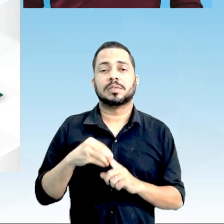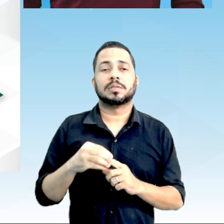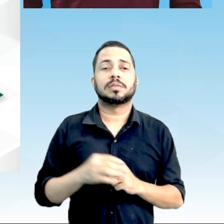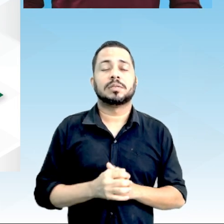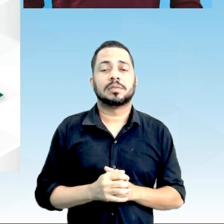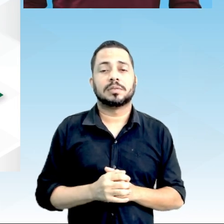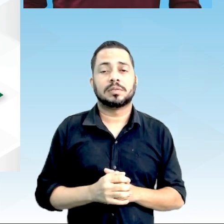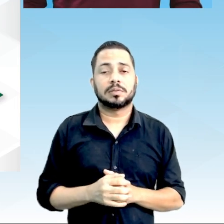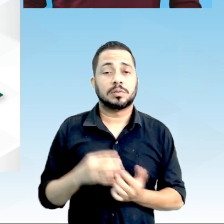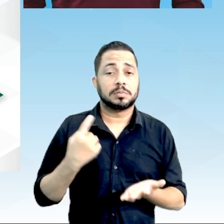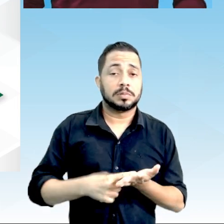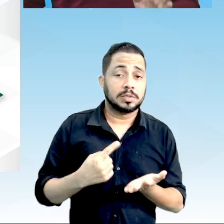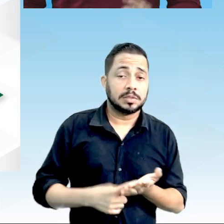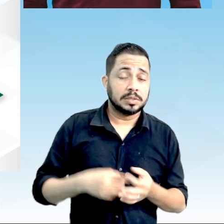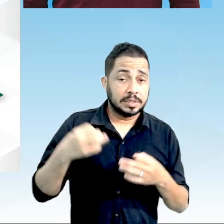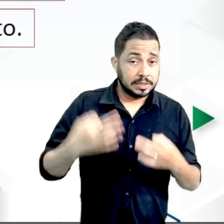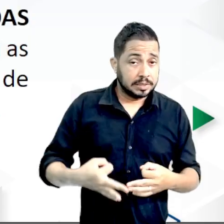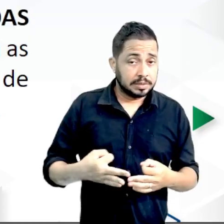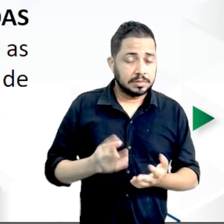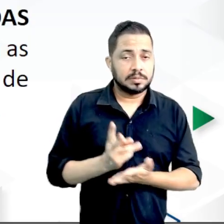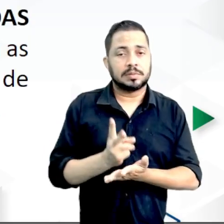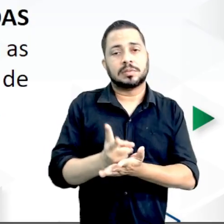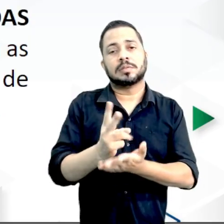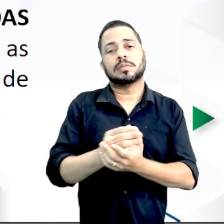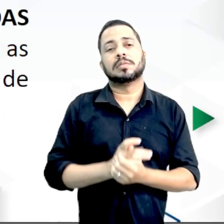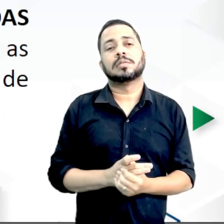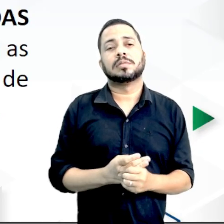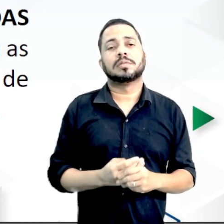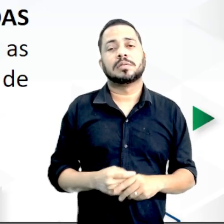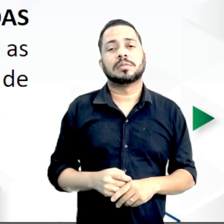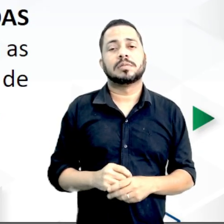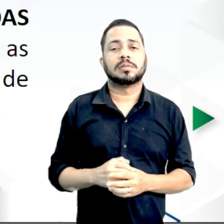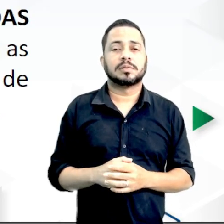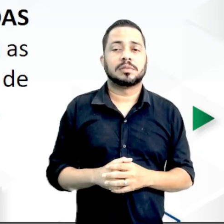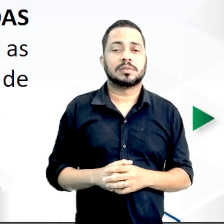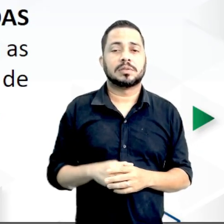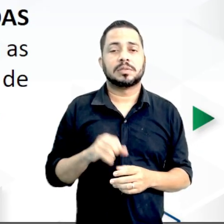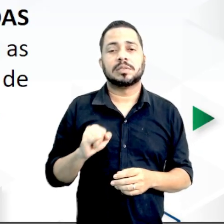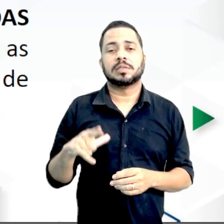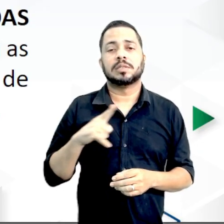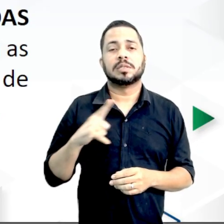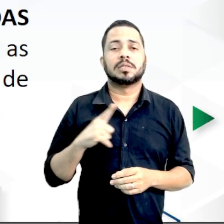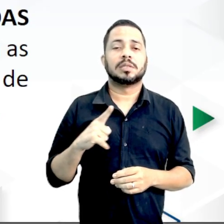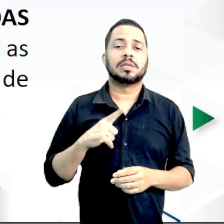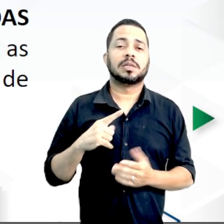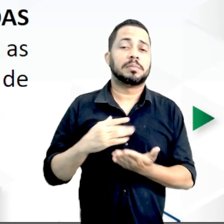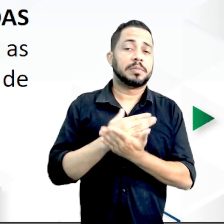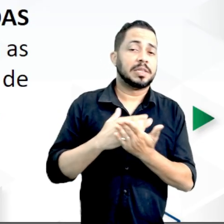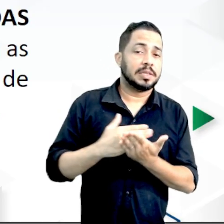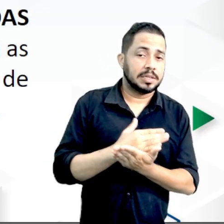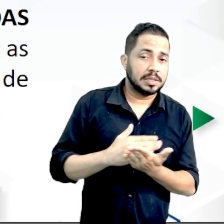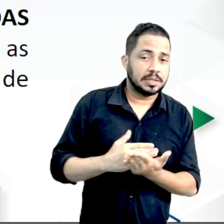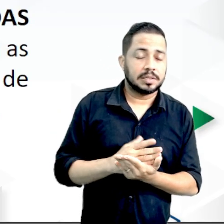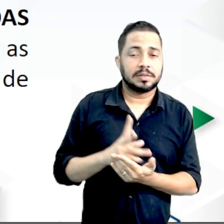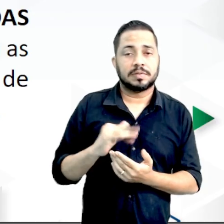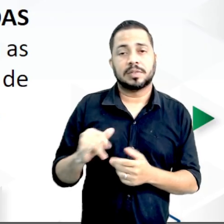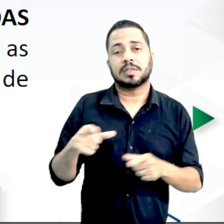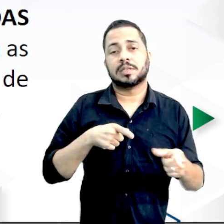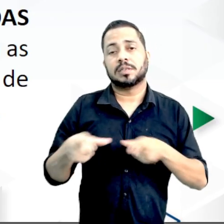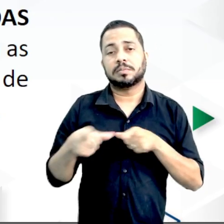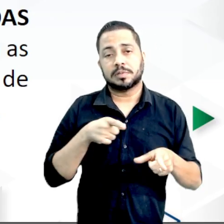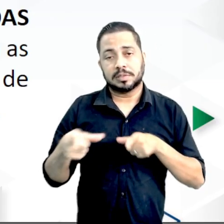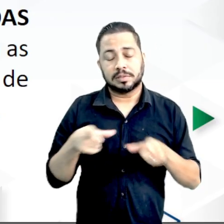Combinado? Tudo certinho? Então vamos seguir. Vamos para mais questões. Se já está na metade da nossa videoaula, nós vamos trabalhar